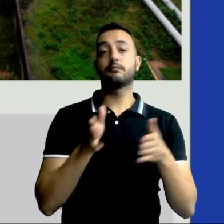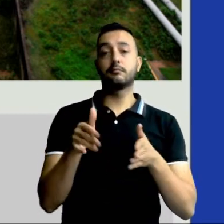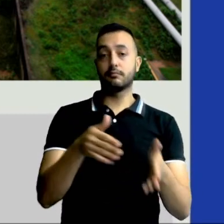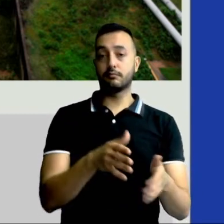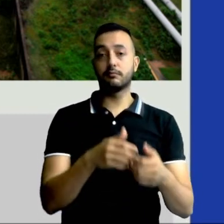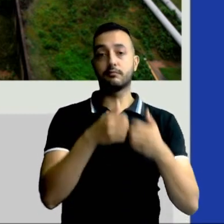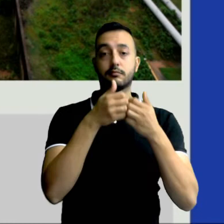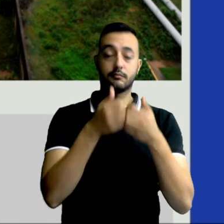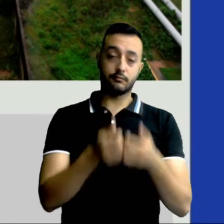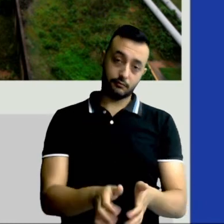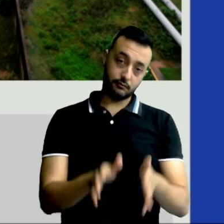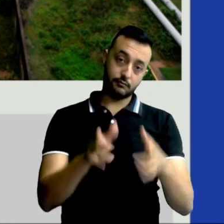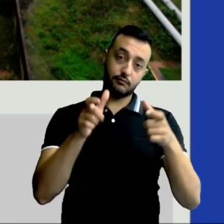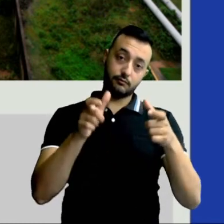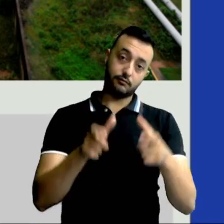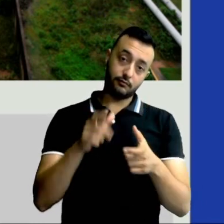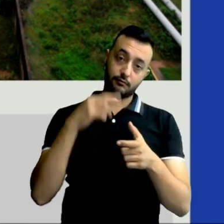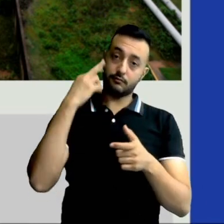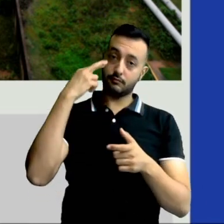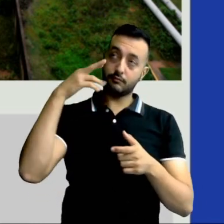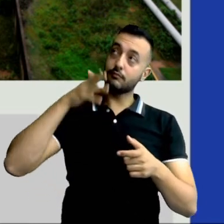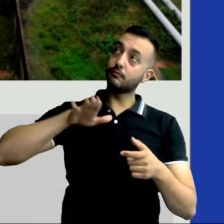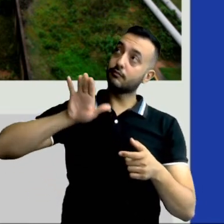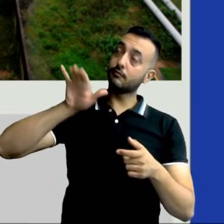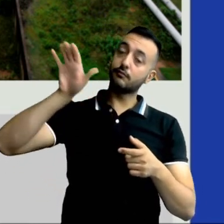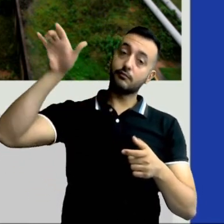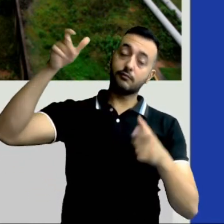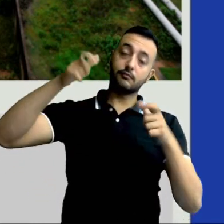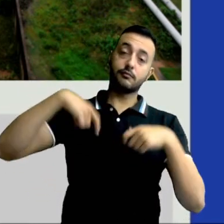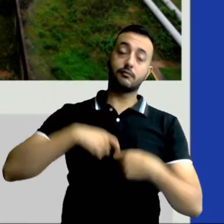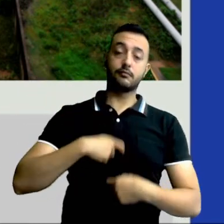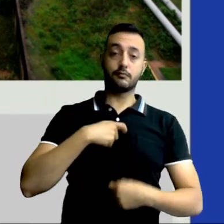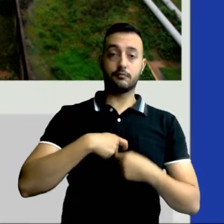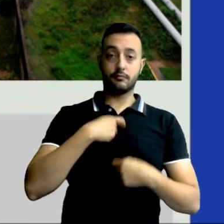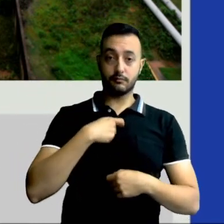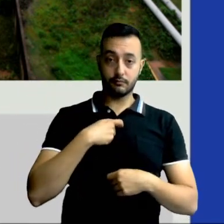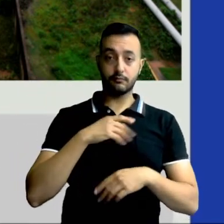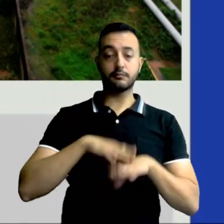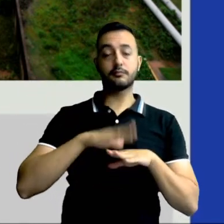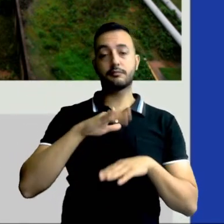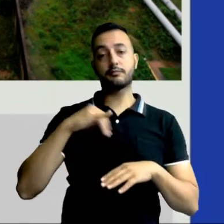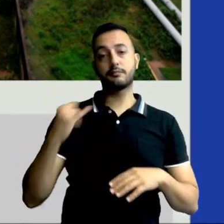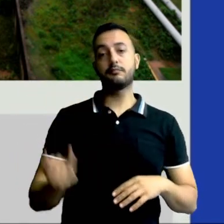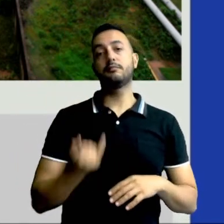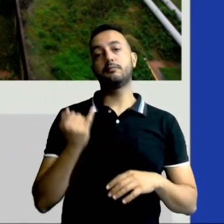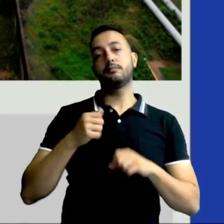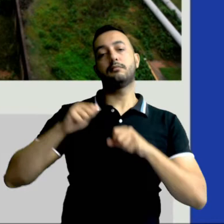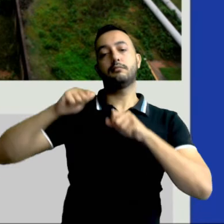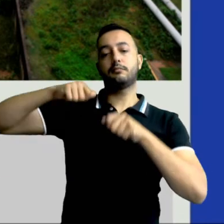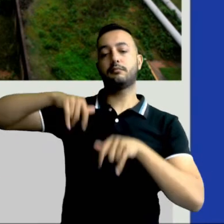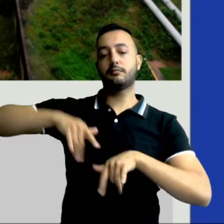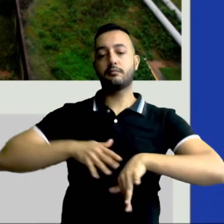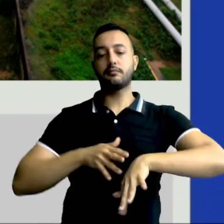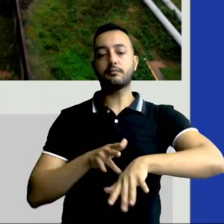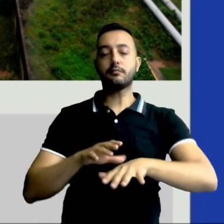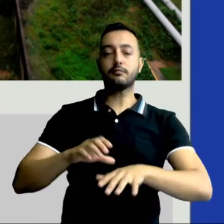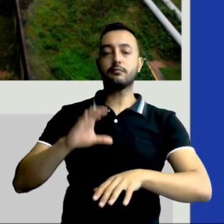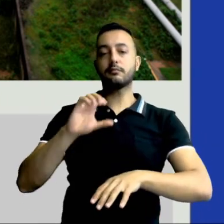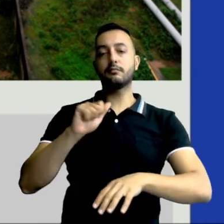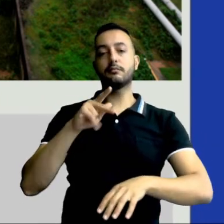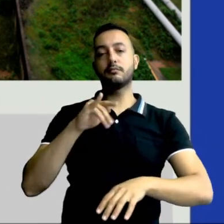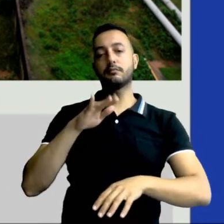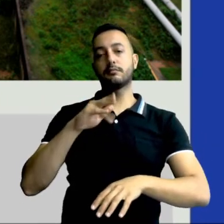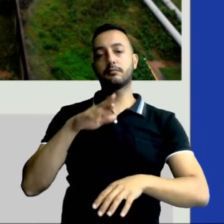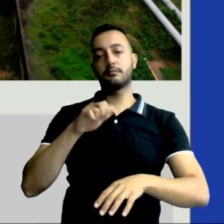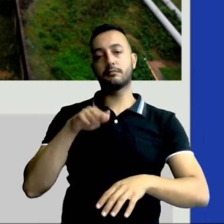Rita para curar ele nasce na Serra das Russas no município de Gravatá e é o mais importante afluente do Rio Capibaribe